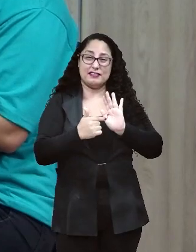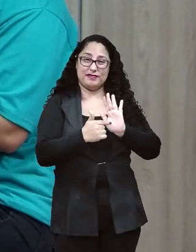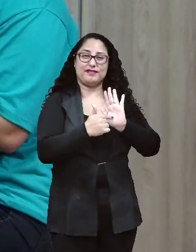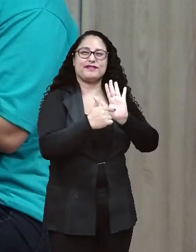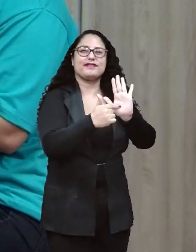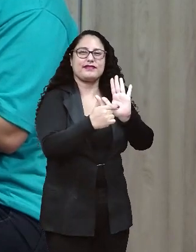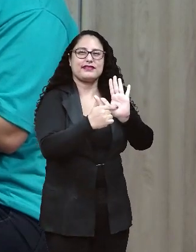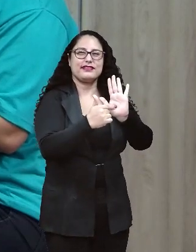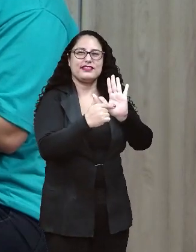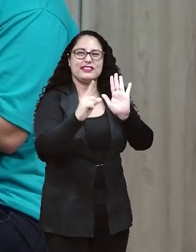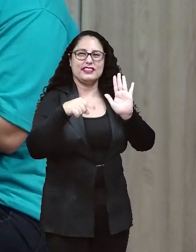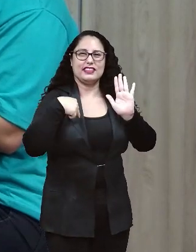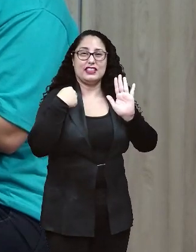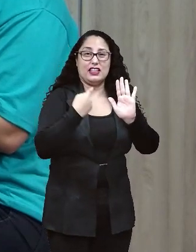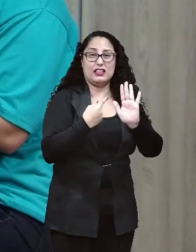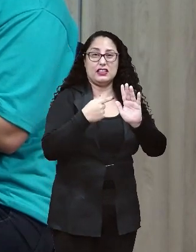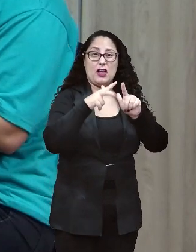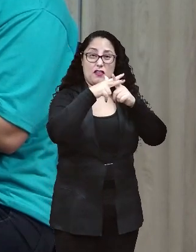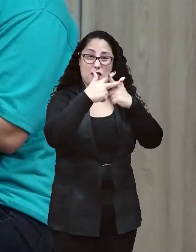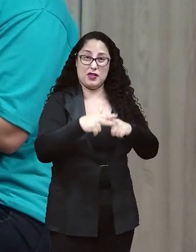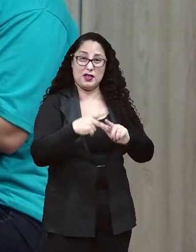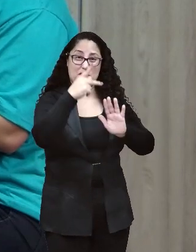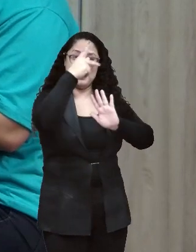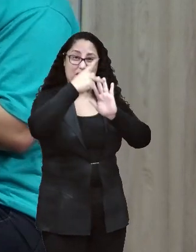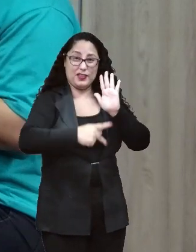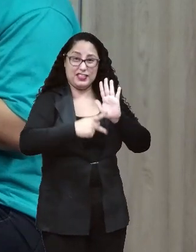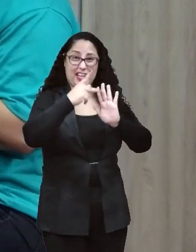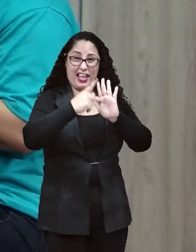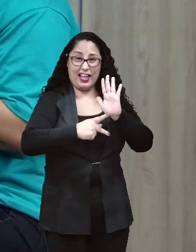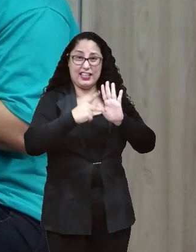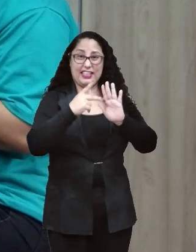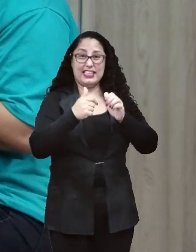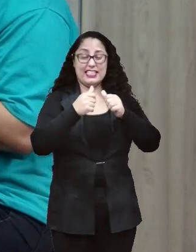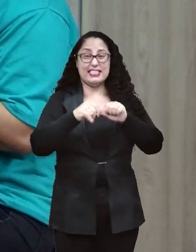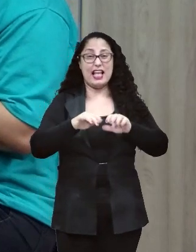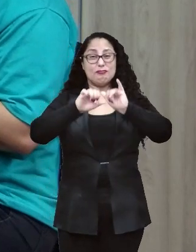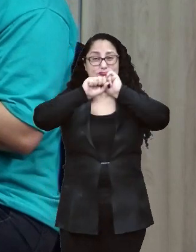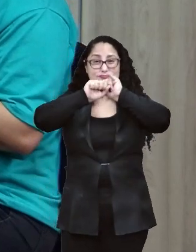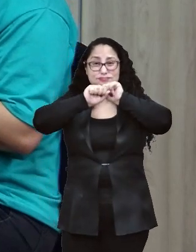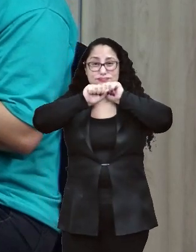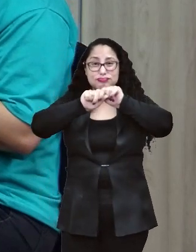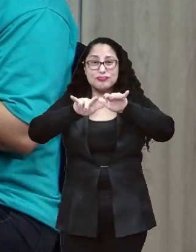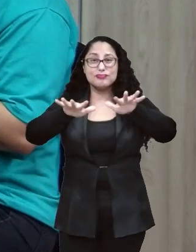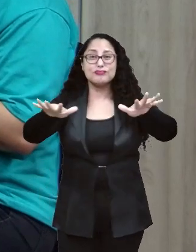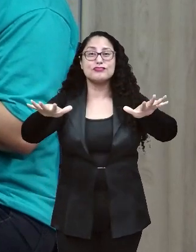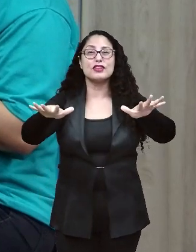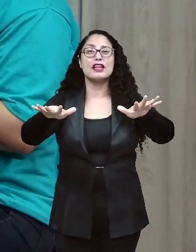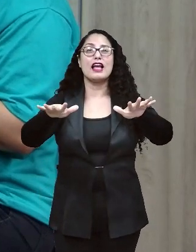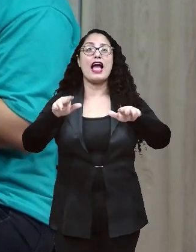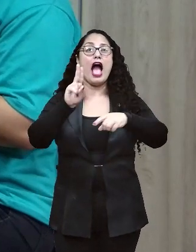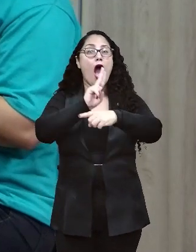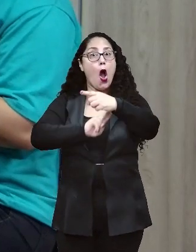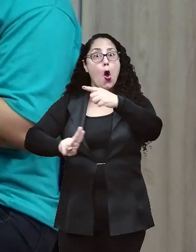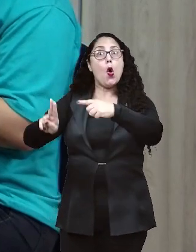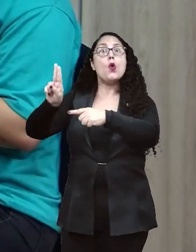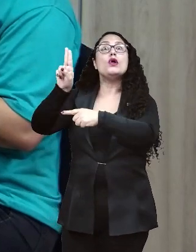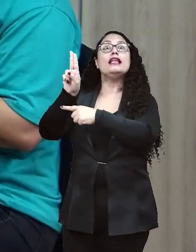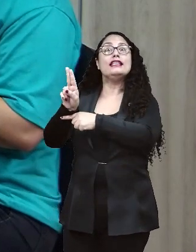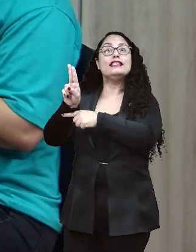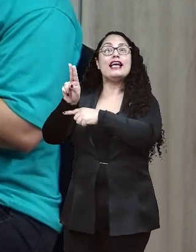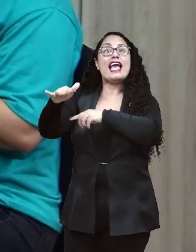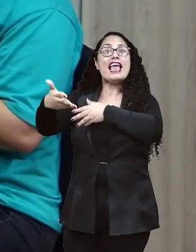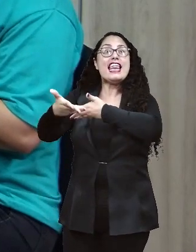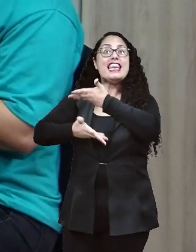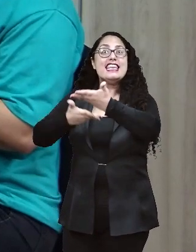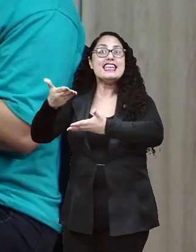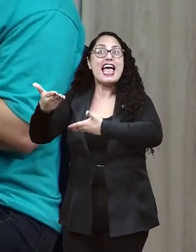destacar, nós já estamos formatando um projeto que nós vamos estar lançando, né, a Universidade